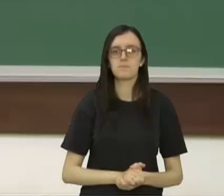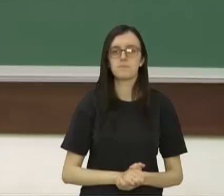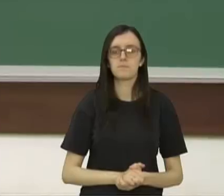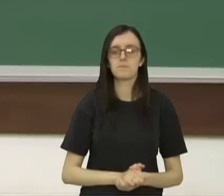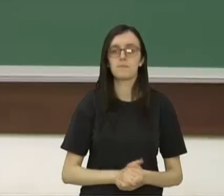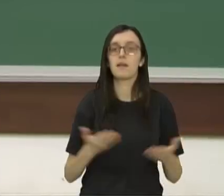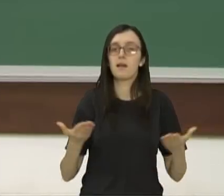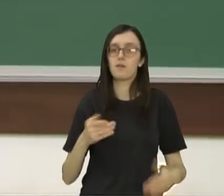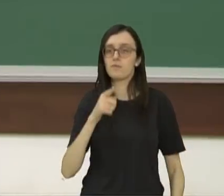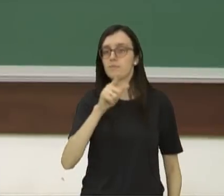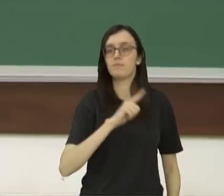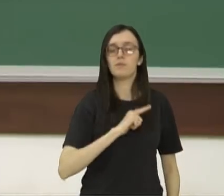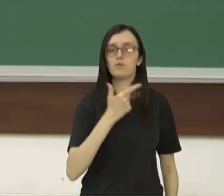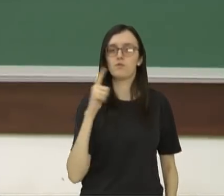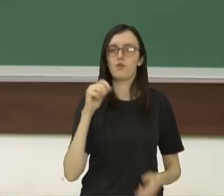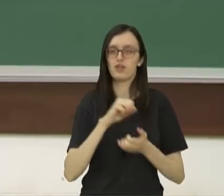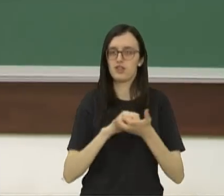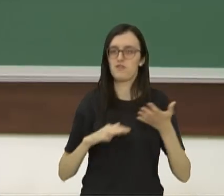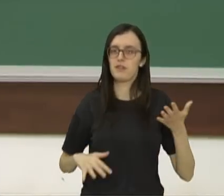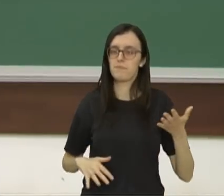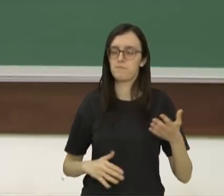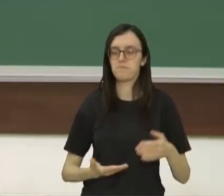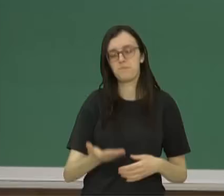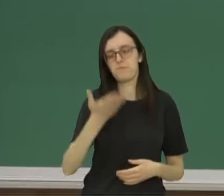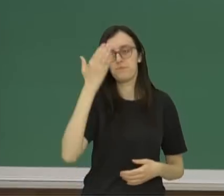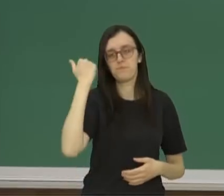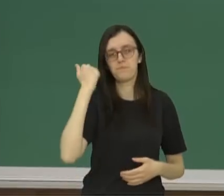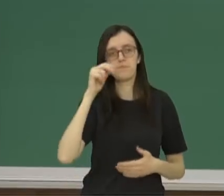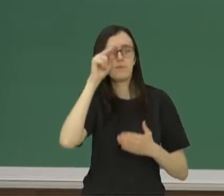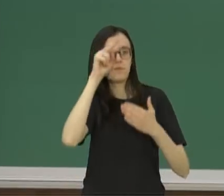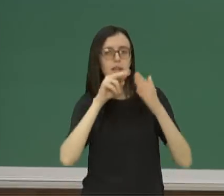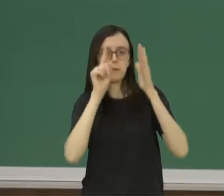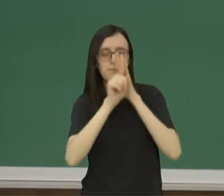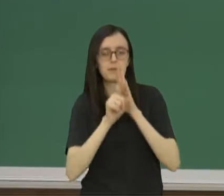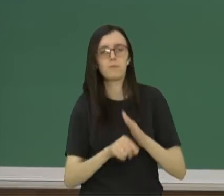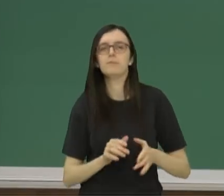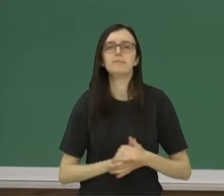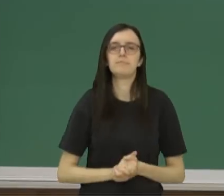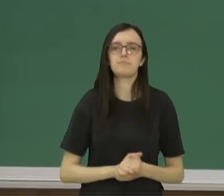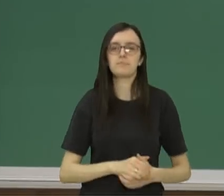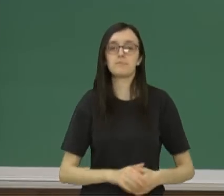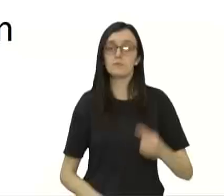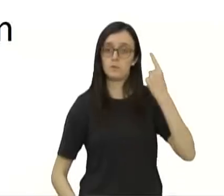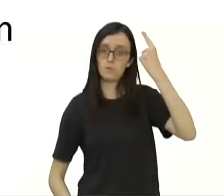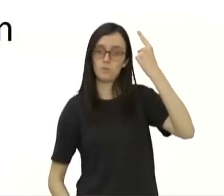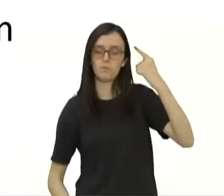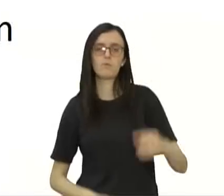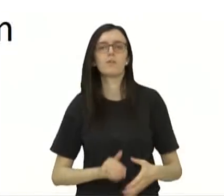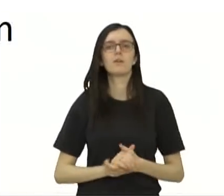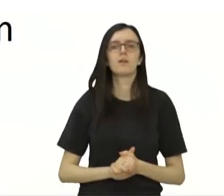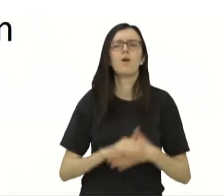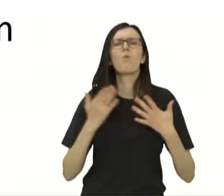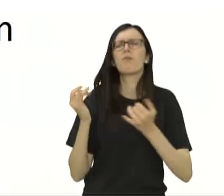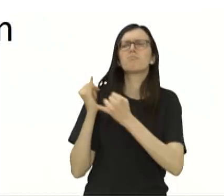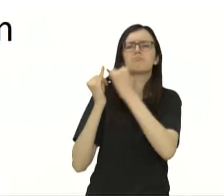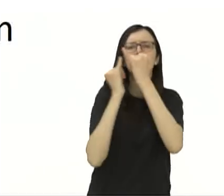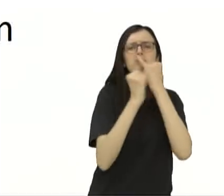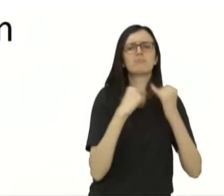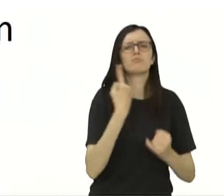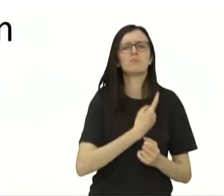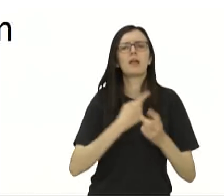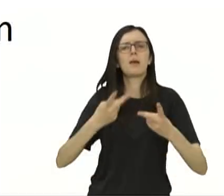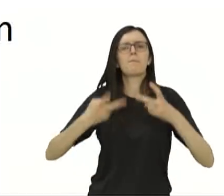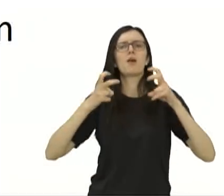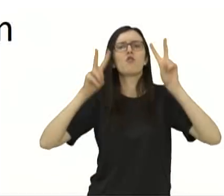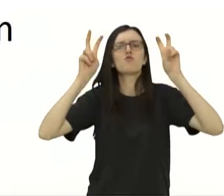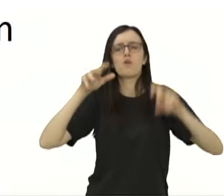Então, agora você tem uma outra atividade. Vamos lá ler as perguntas. Número 1. Quais semelhanças podemos perceber